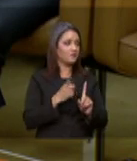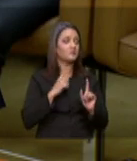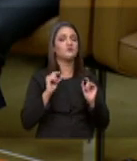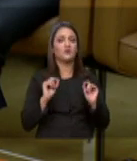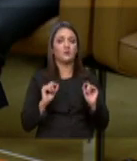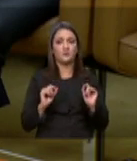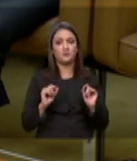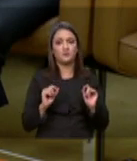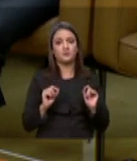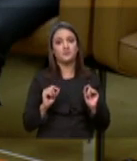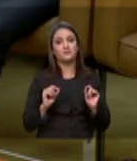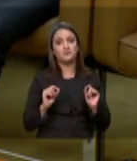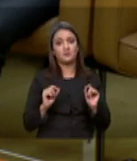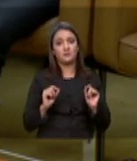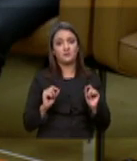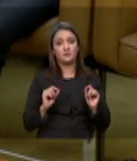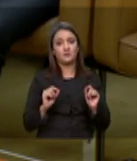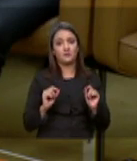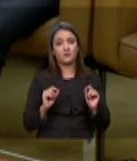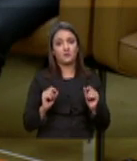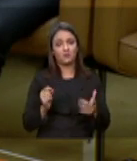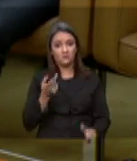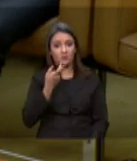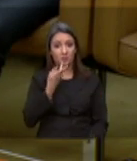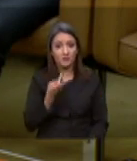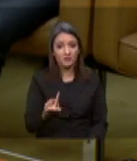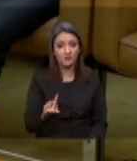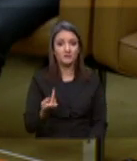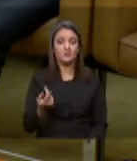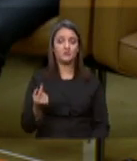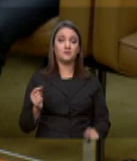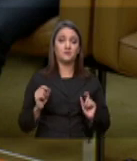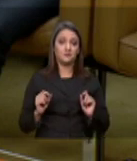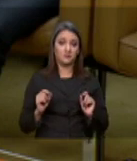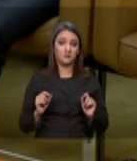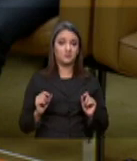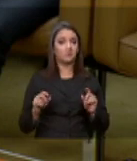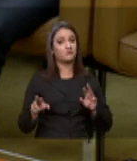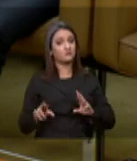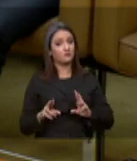aqui numa fala onde diferencia